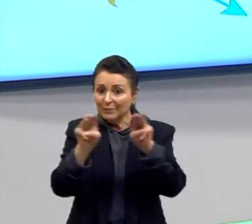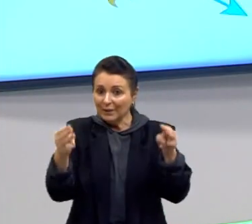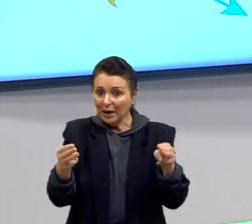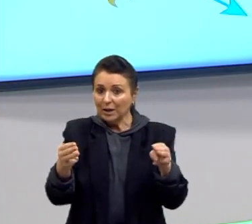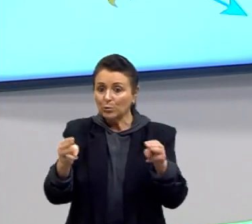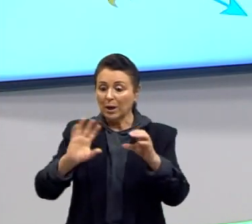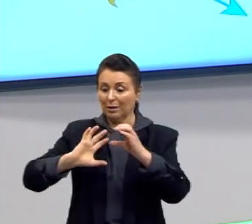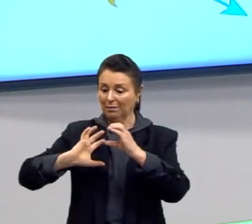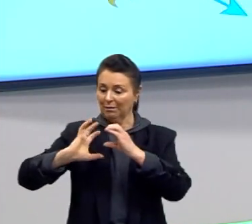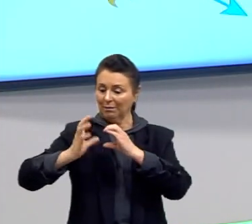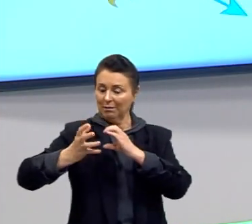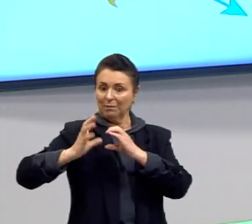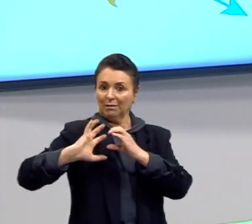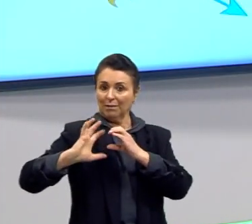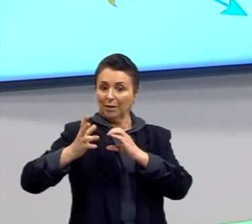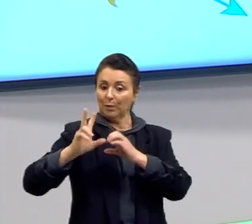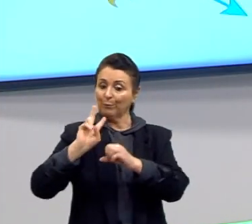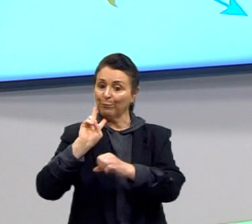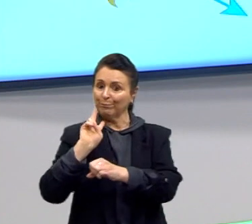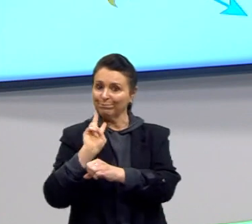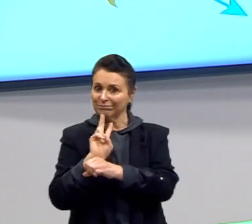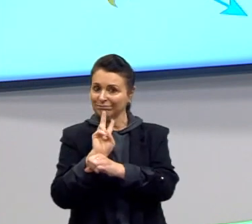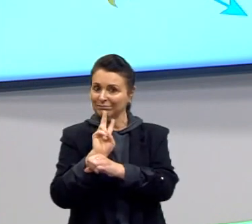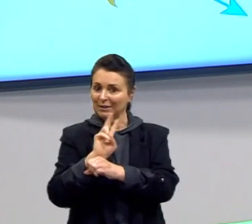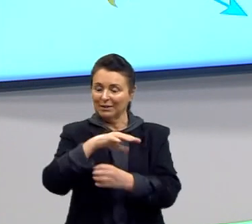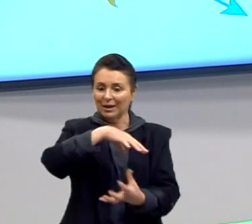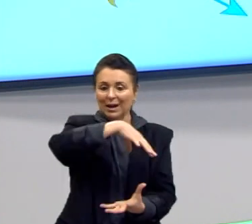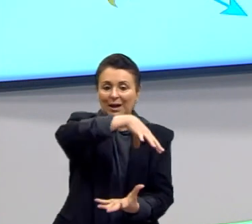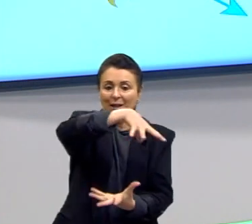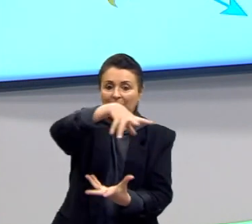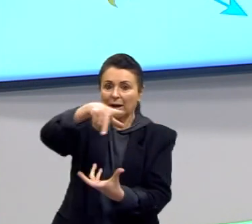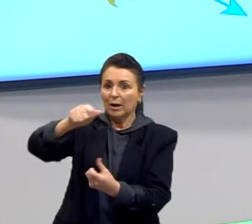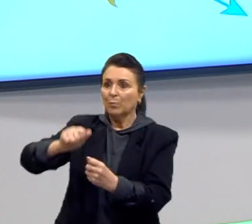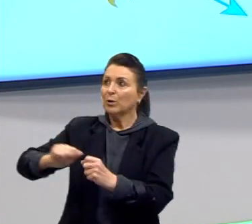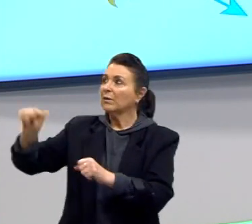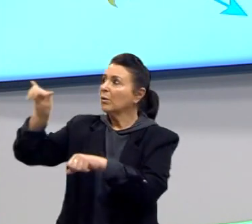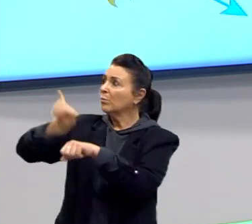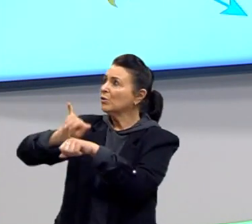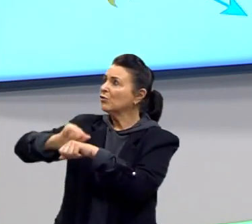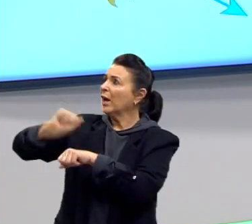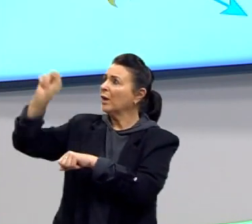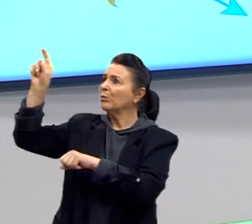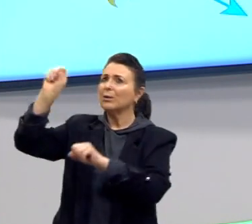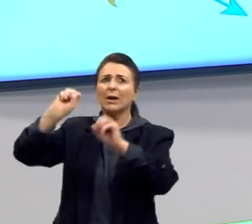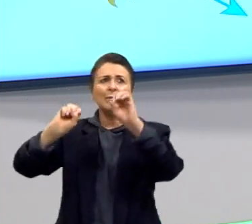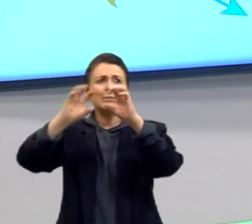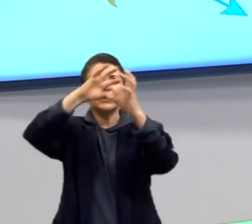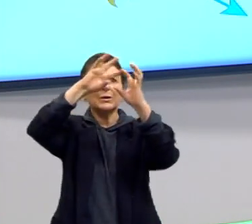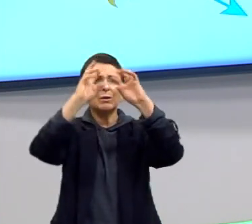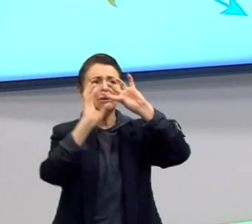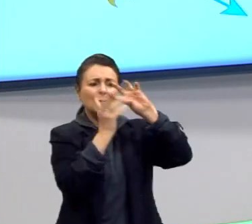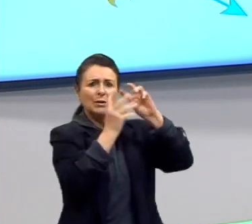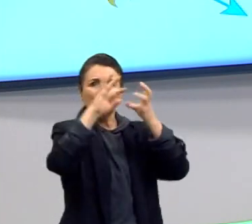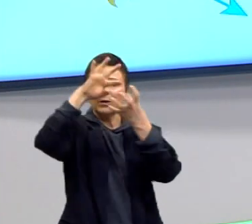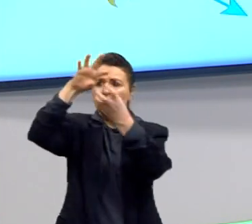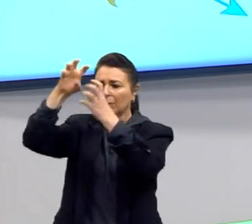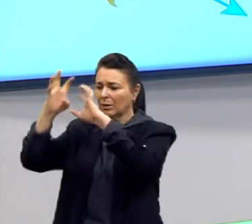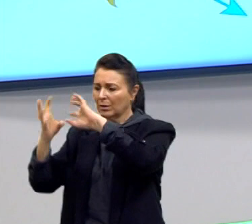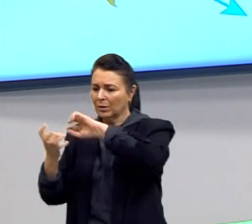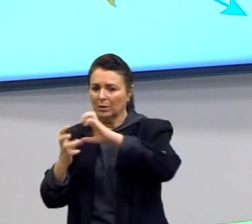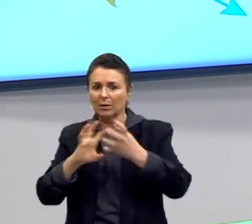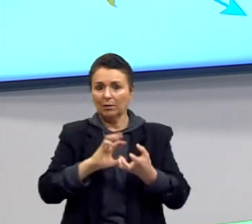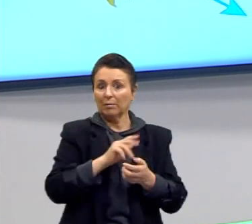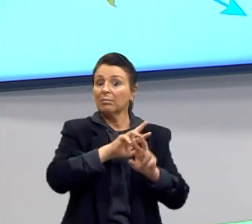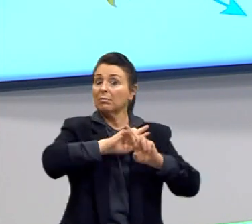terra então de vários objetos né que a gente tem um redor do do espaço essa questão do vento solar né